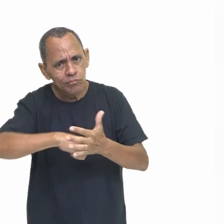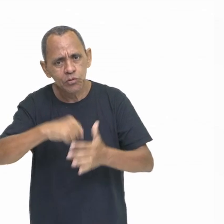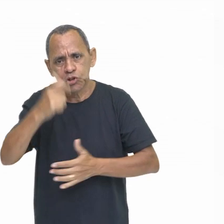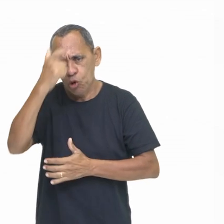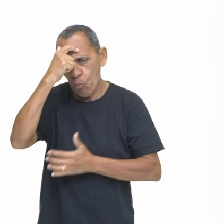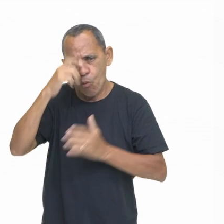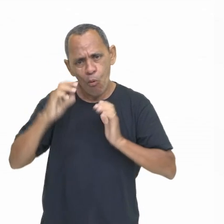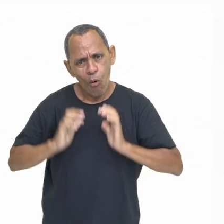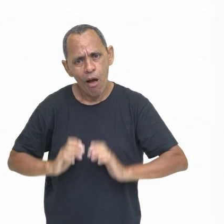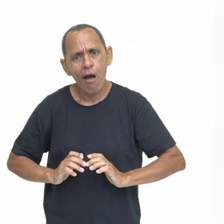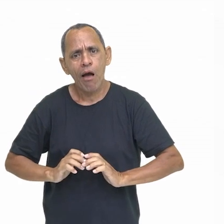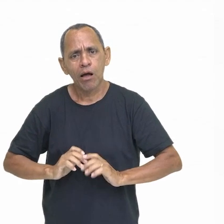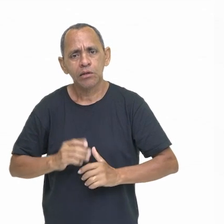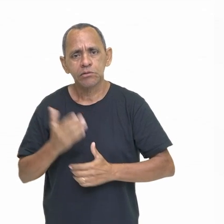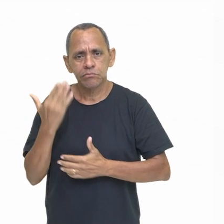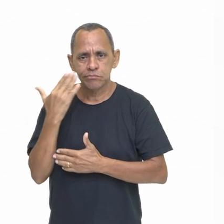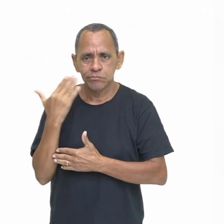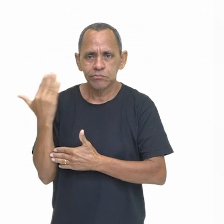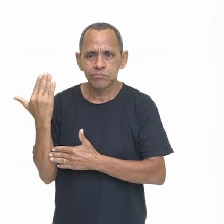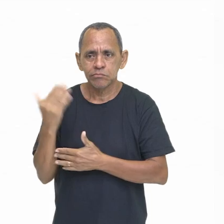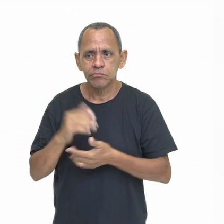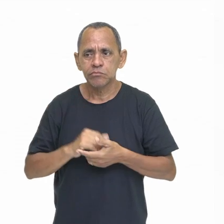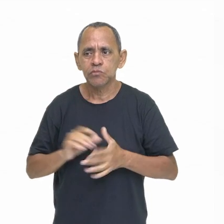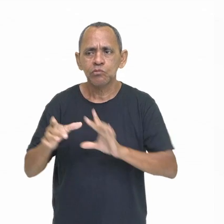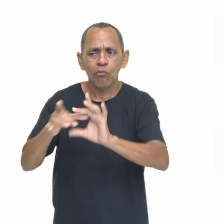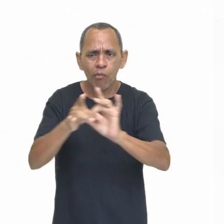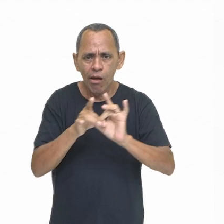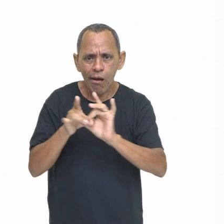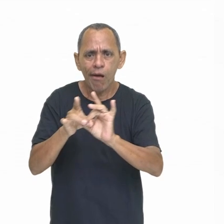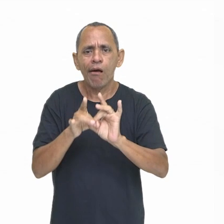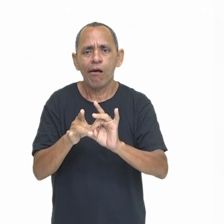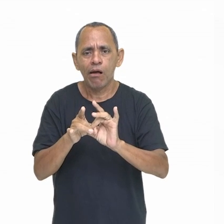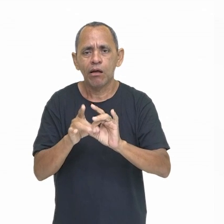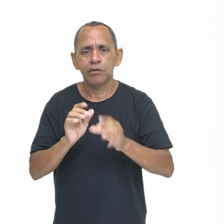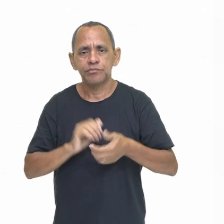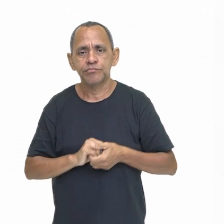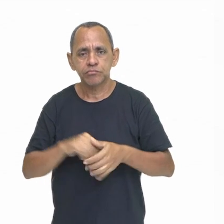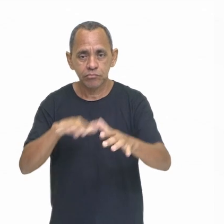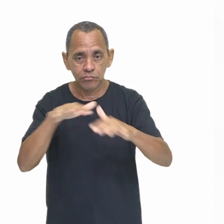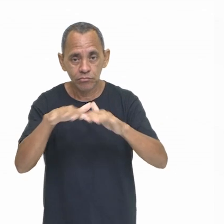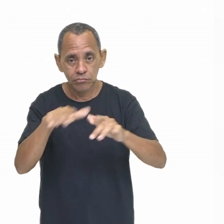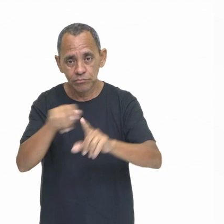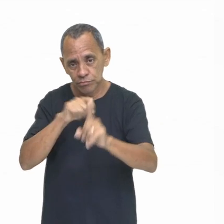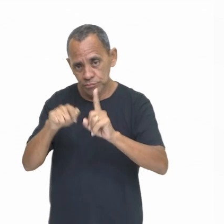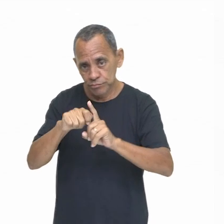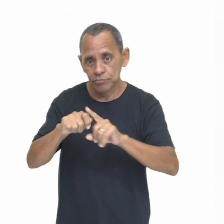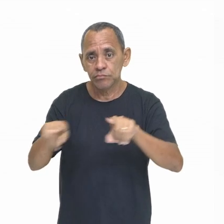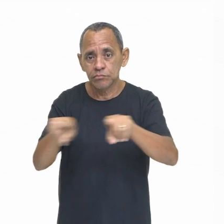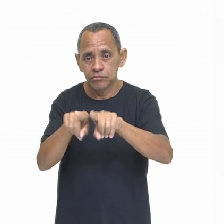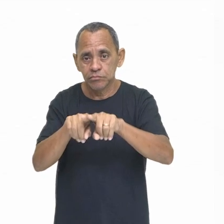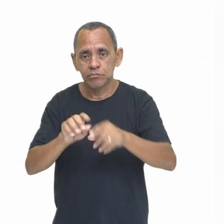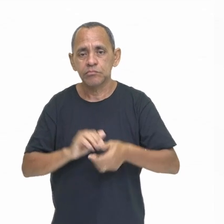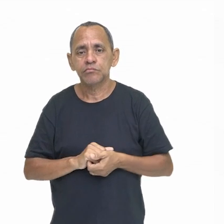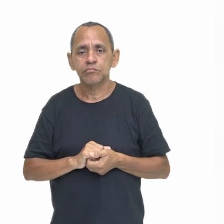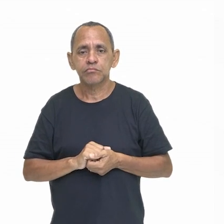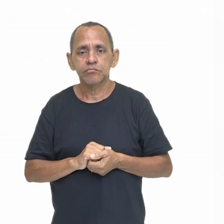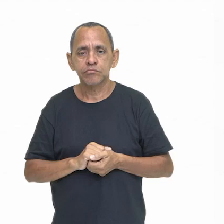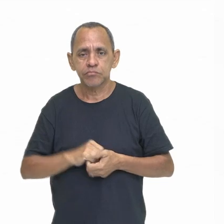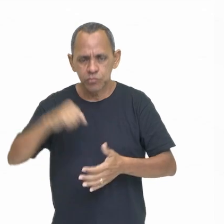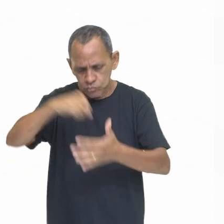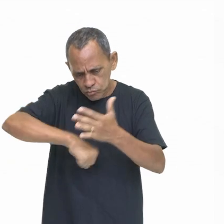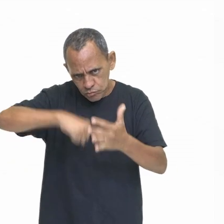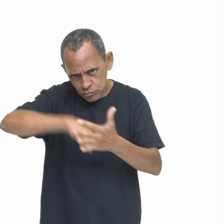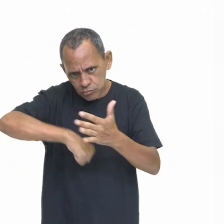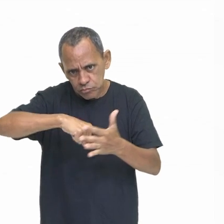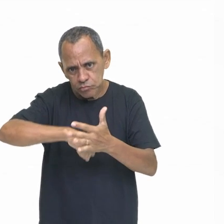cidadania é o cadinho que foge aos cidadãos. Os movimentos sociais são o esforço e o lugar de luta